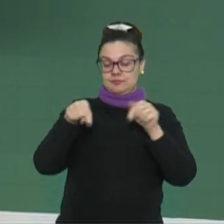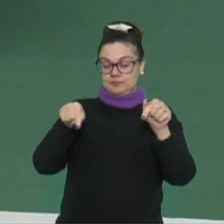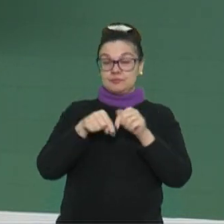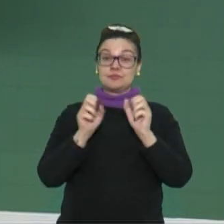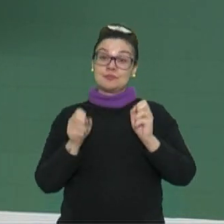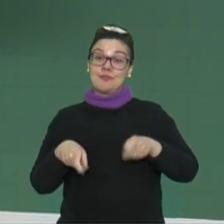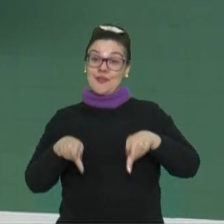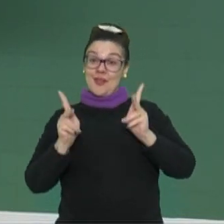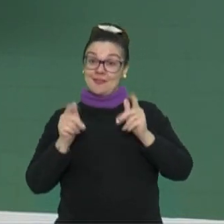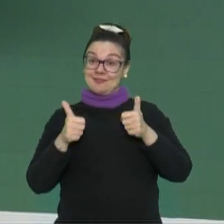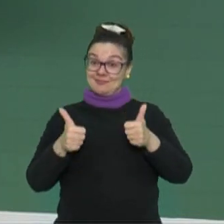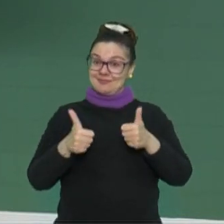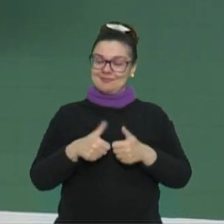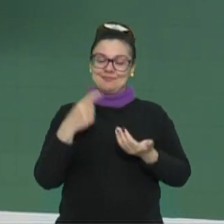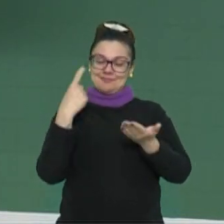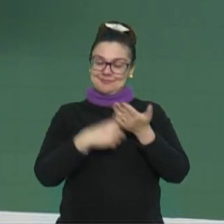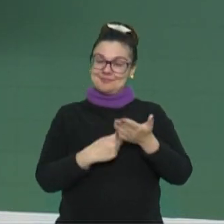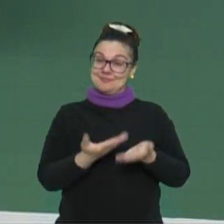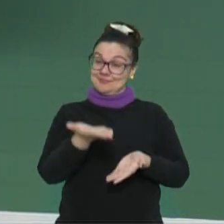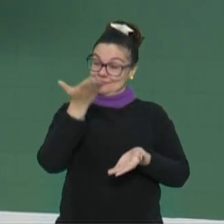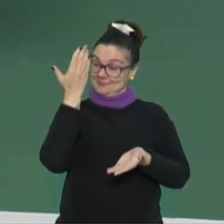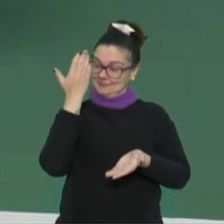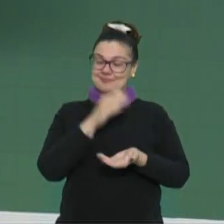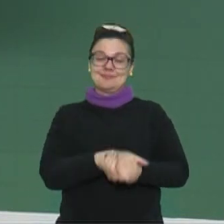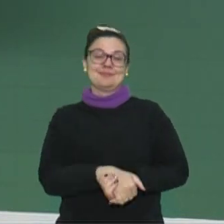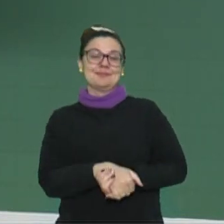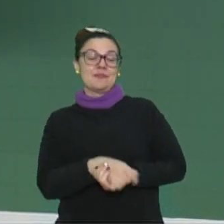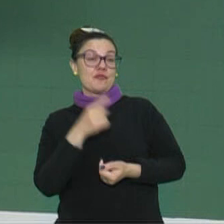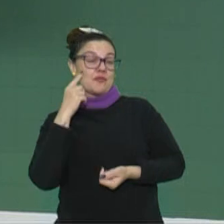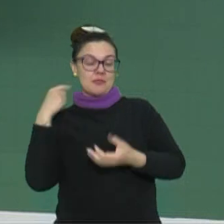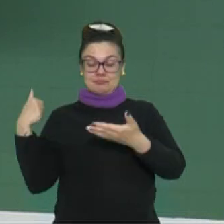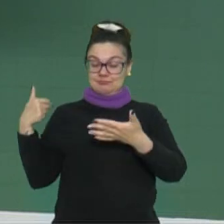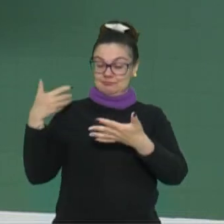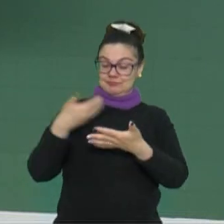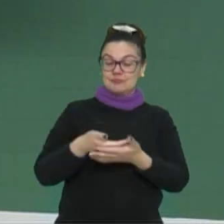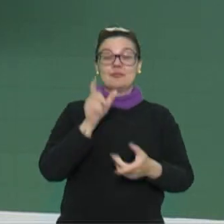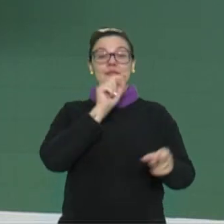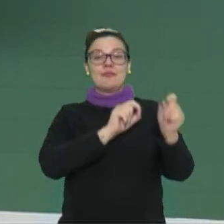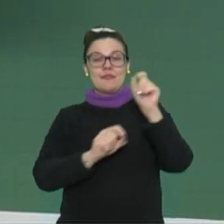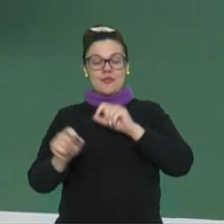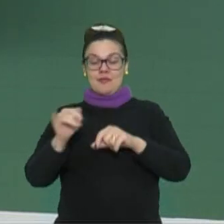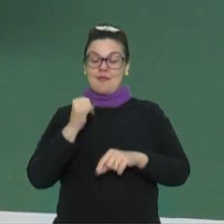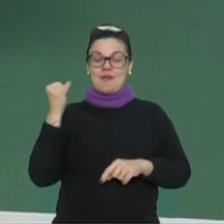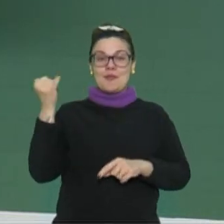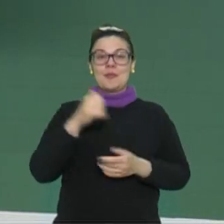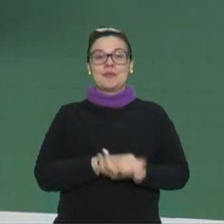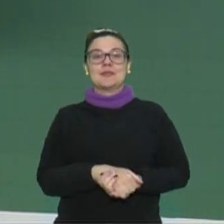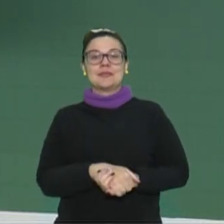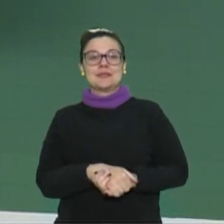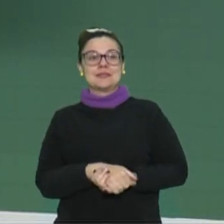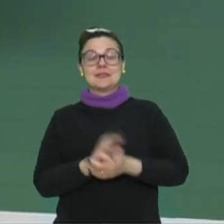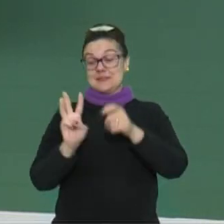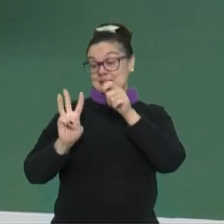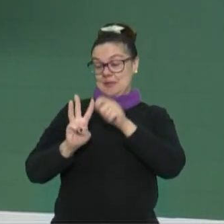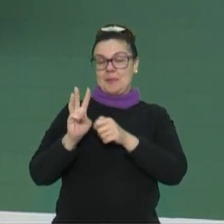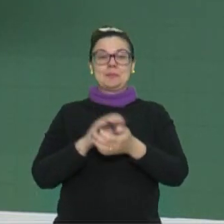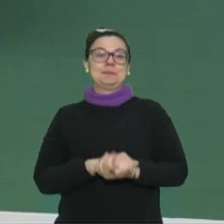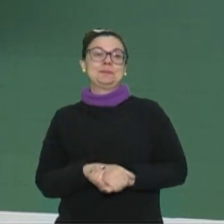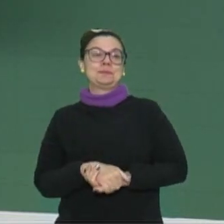ok? Então, ficamos combinados assim? Vamos retomar os conteúdos, vamos rever aquilo que foi importante durante esse